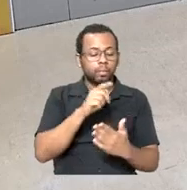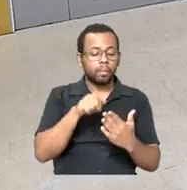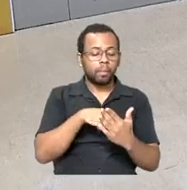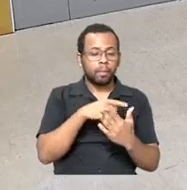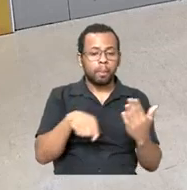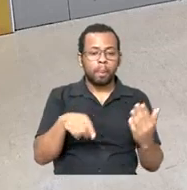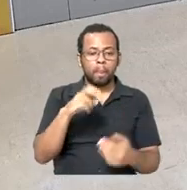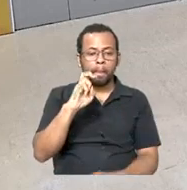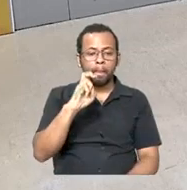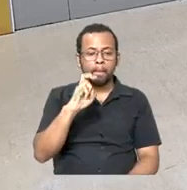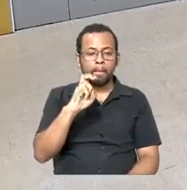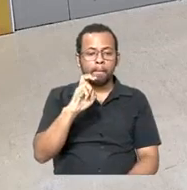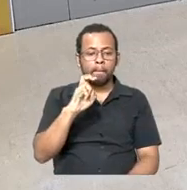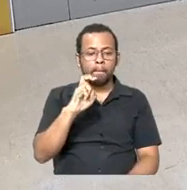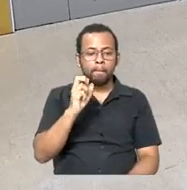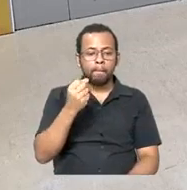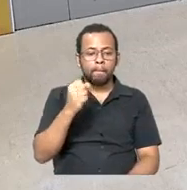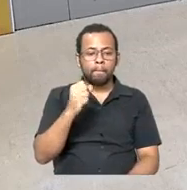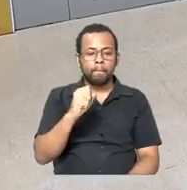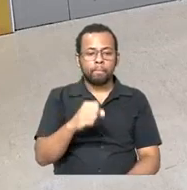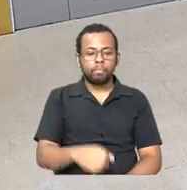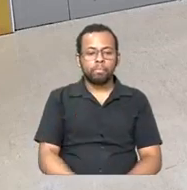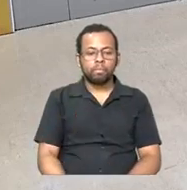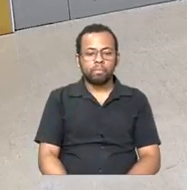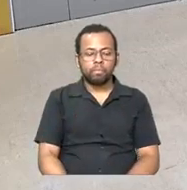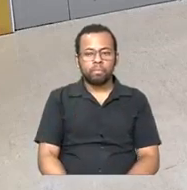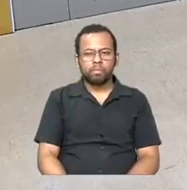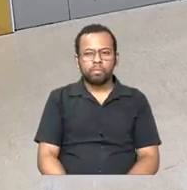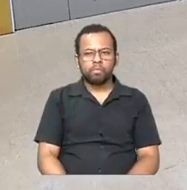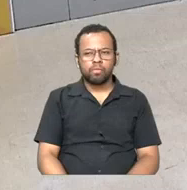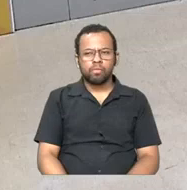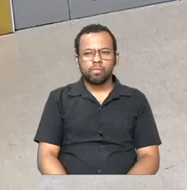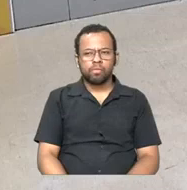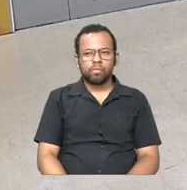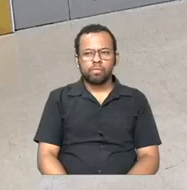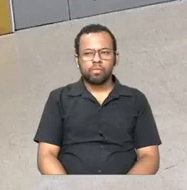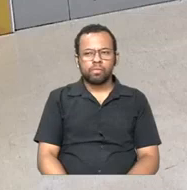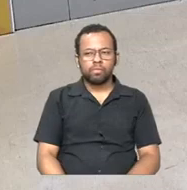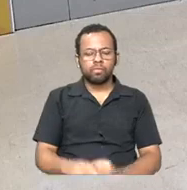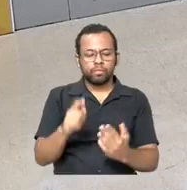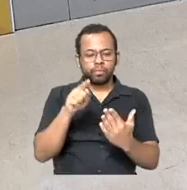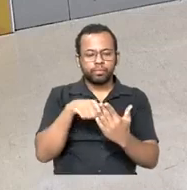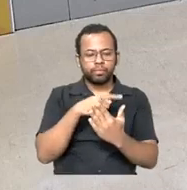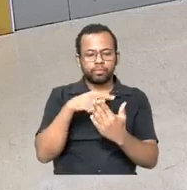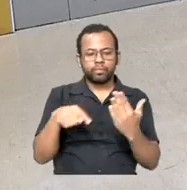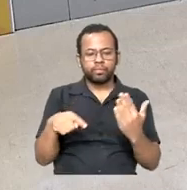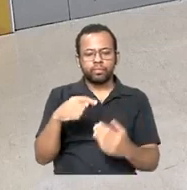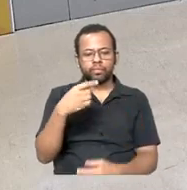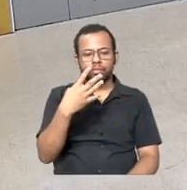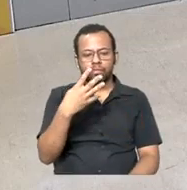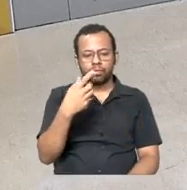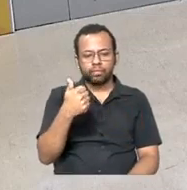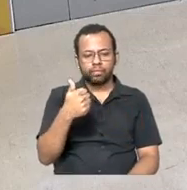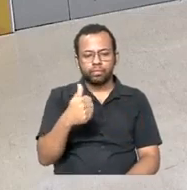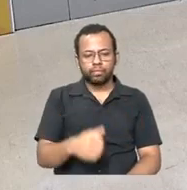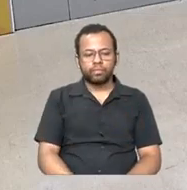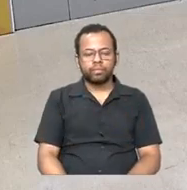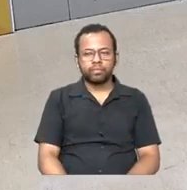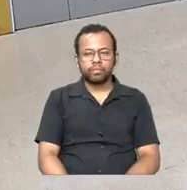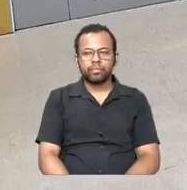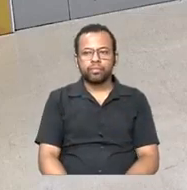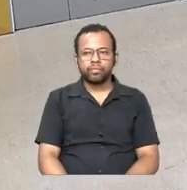58 58 58 marque também nº 41 41